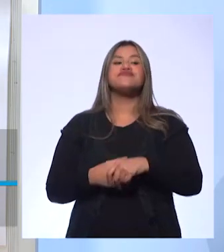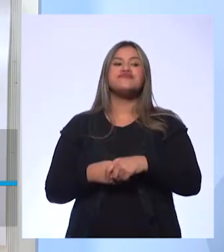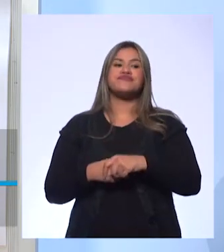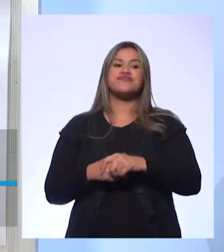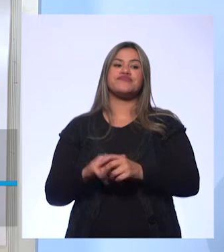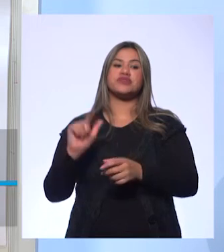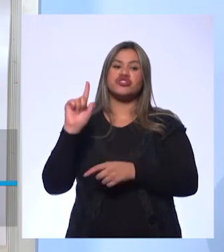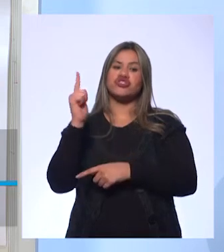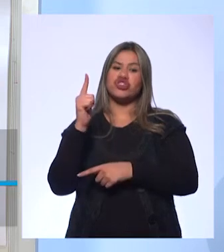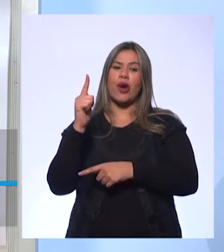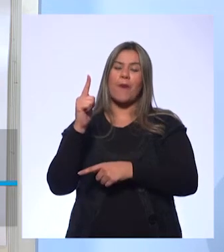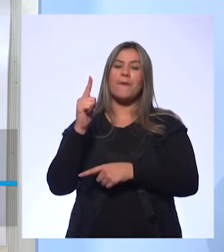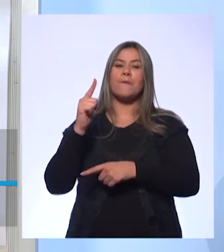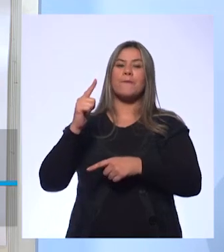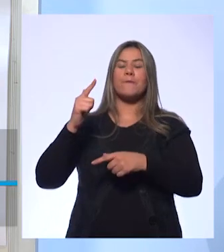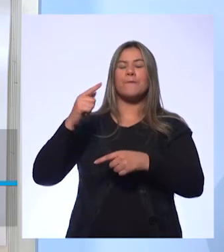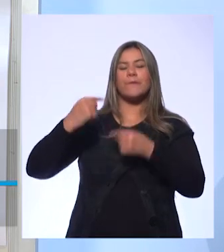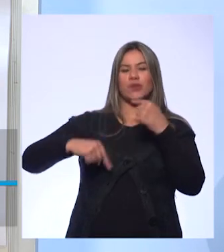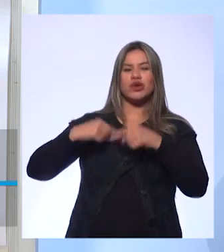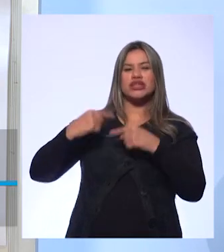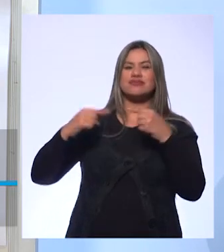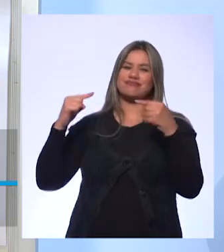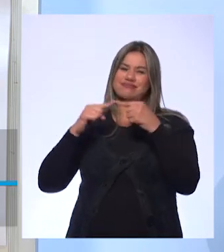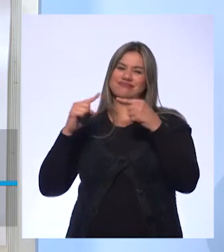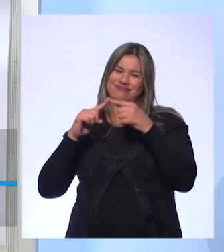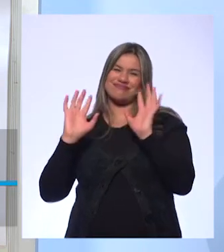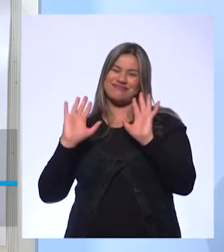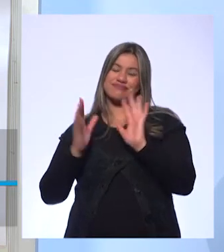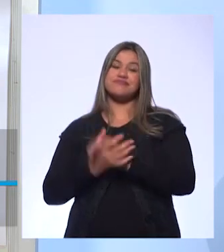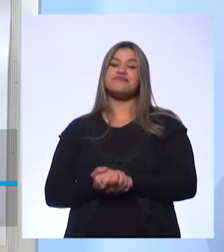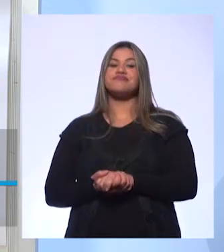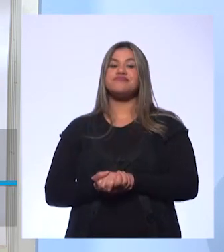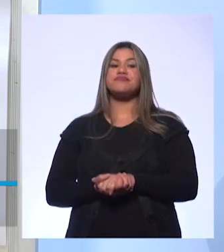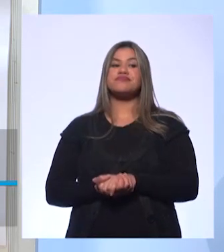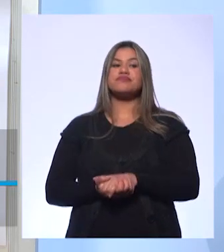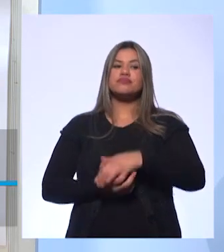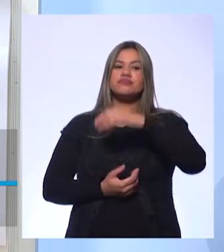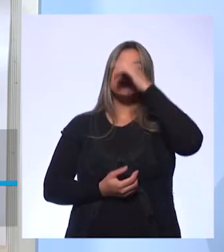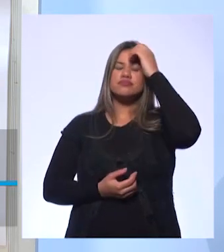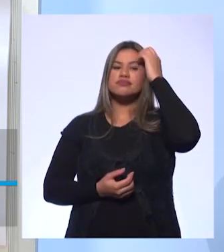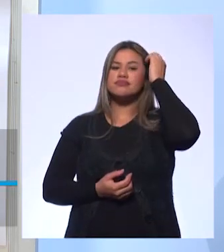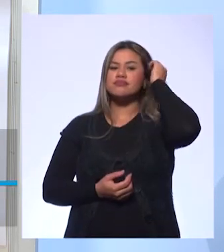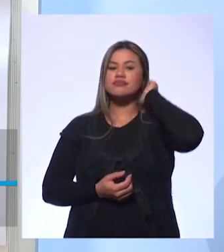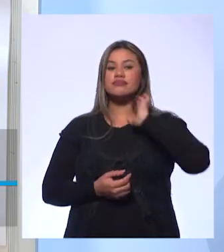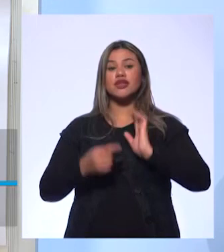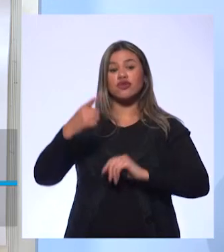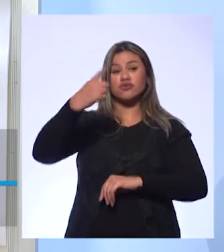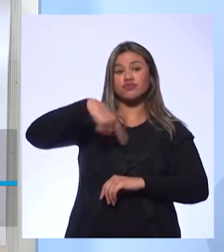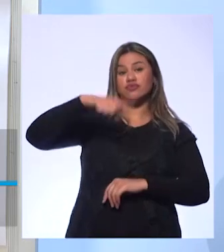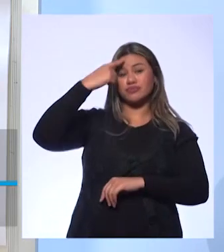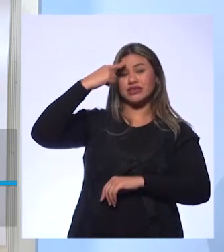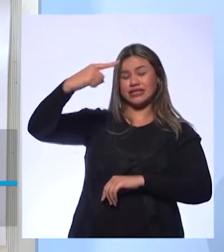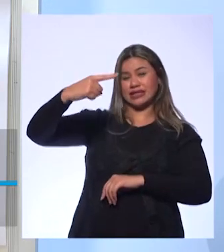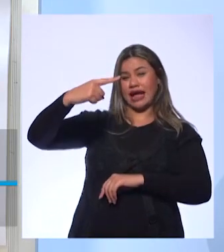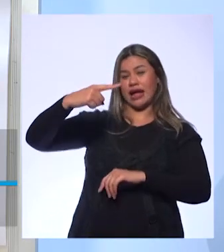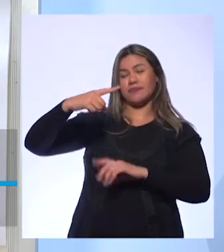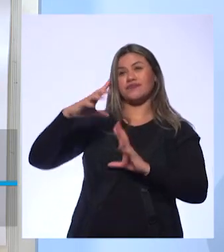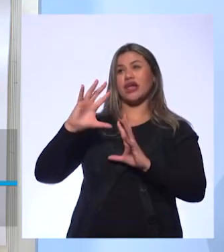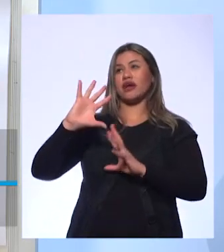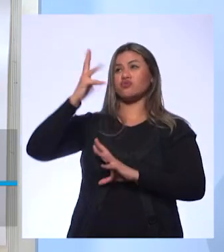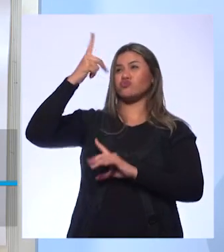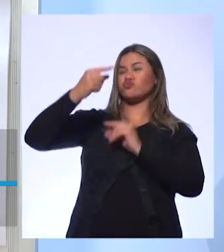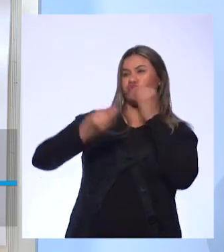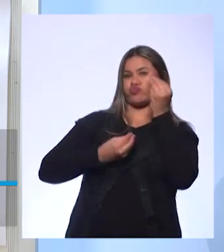dizendo geopolítica é isso mas vocês podem pesquisar melhor o significado Então vamos pensar aqui o cenário a Inglaterra